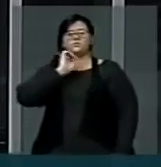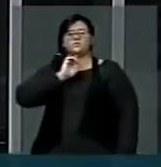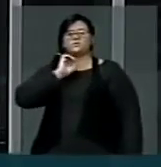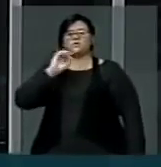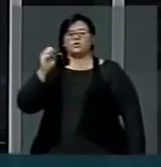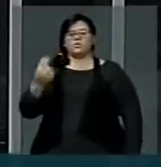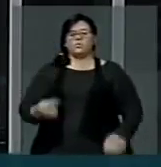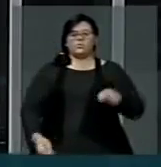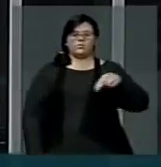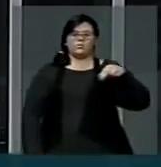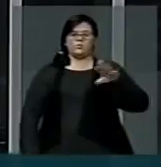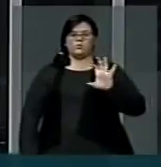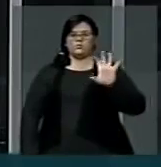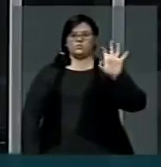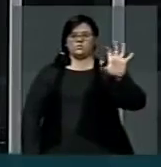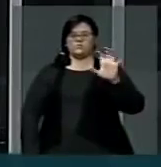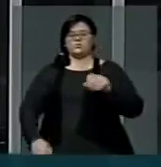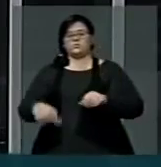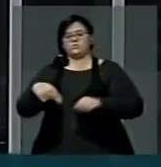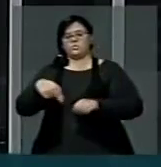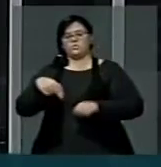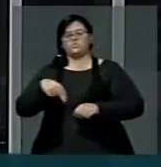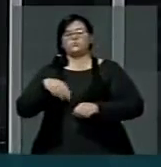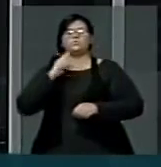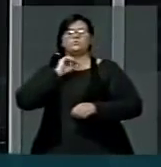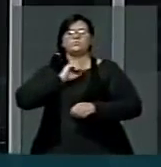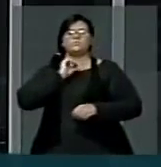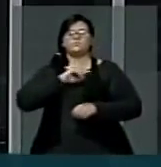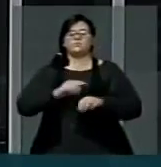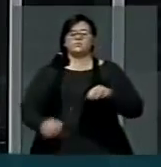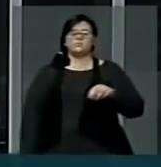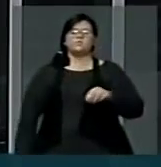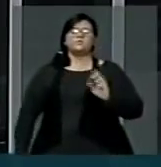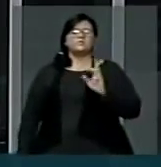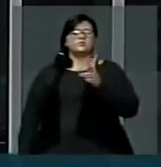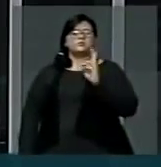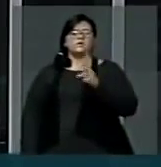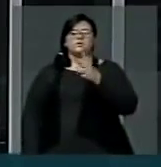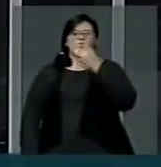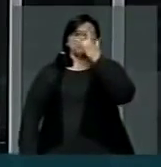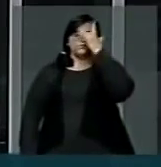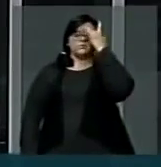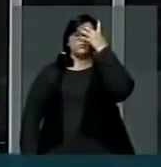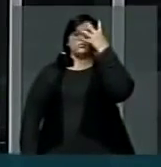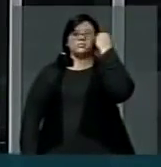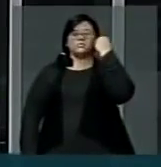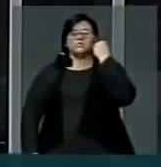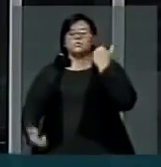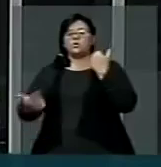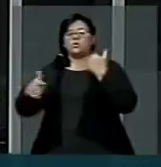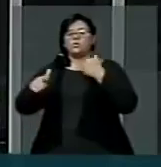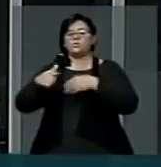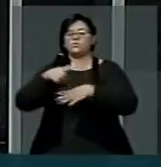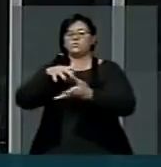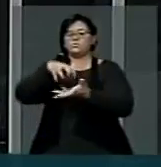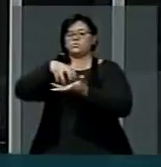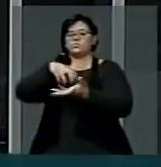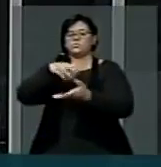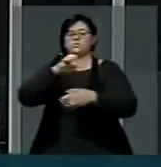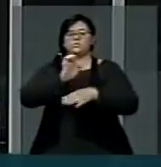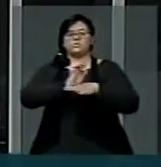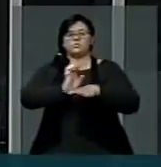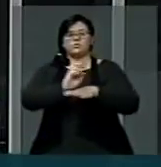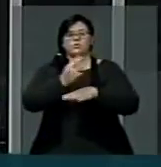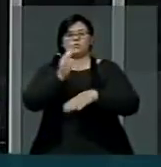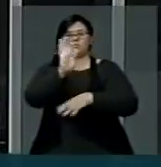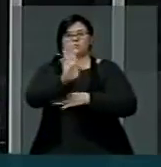nordeste mineiro e o norte de Minas, são as regiões que sempre ficaram esquecidas das outras regiões do estado e das outras